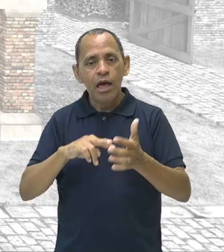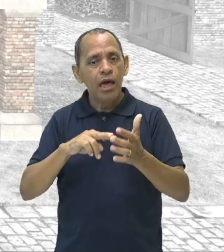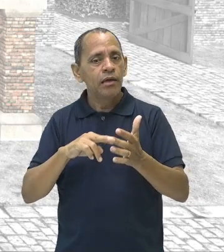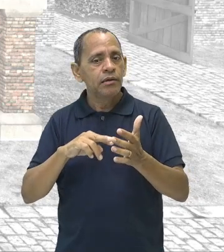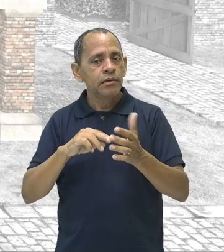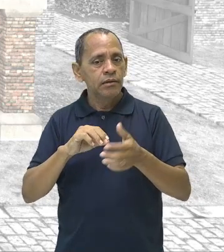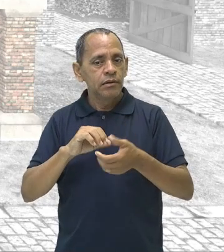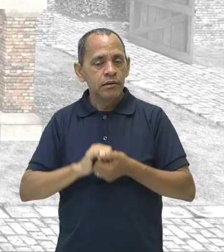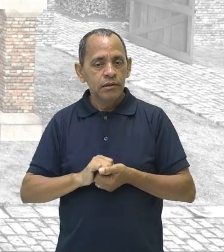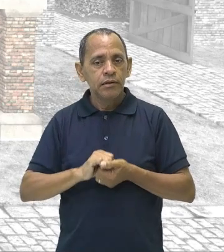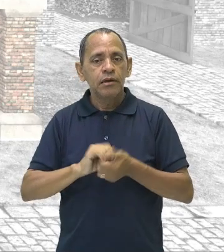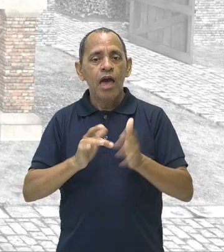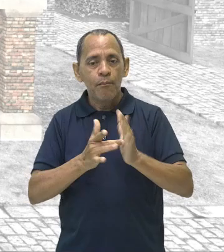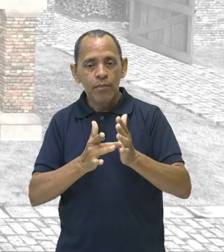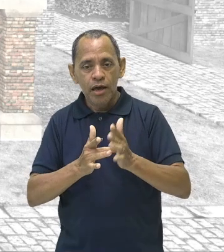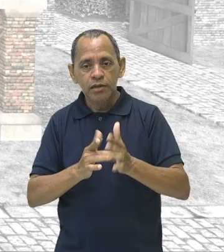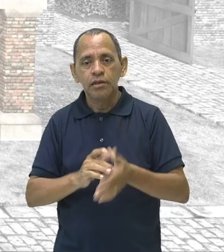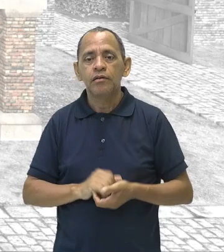em